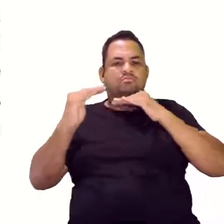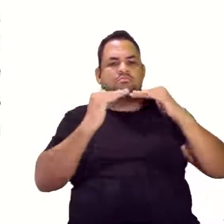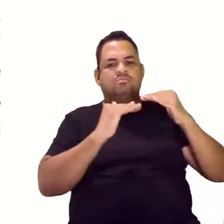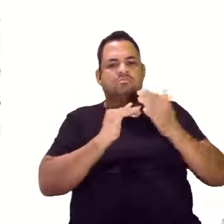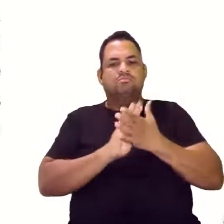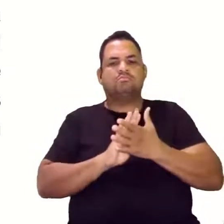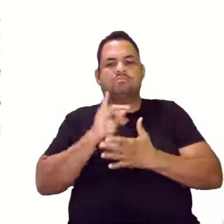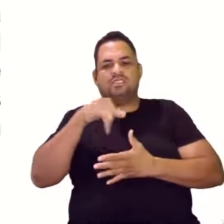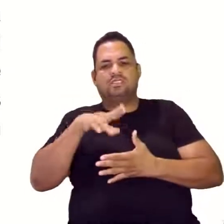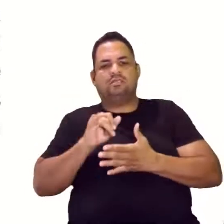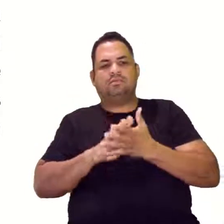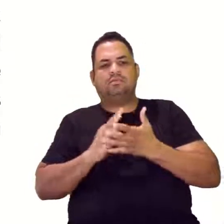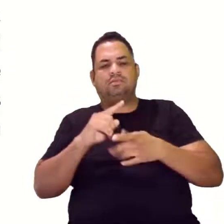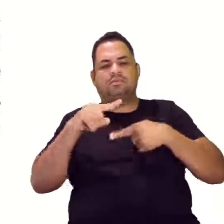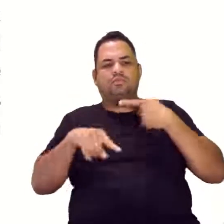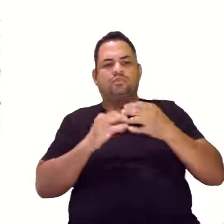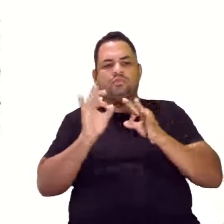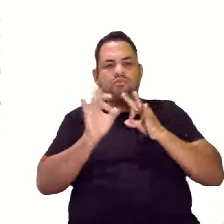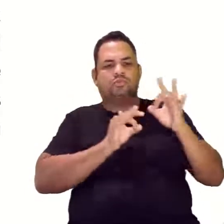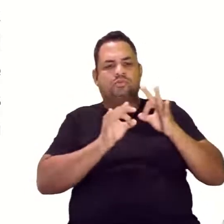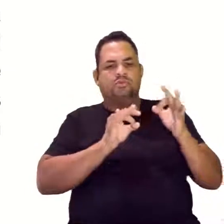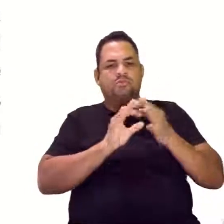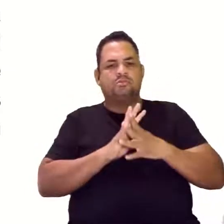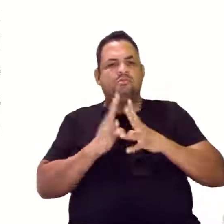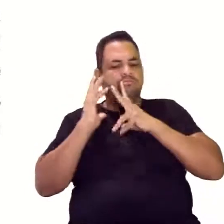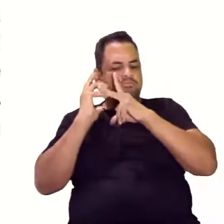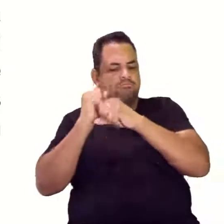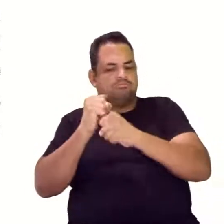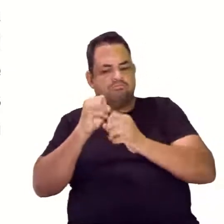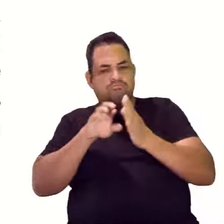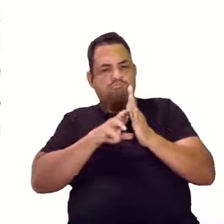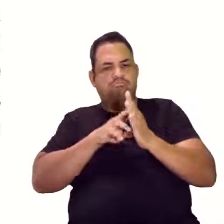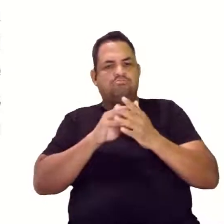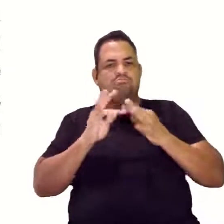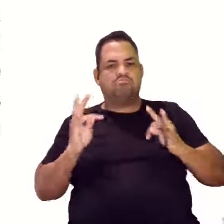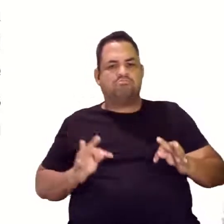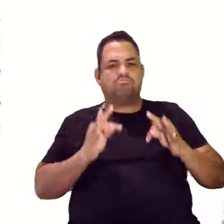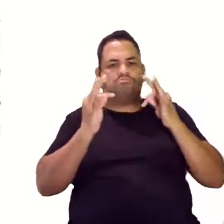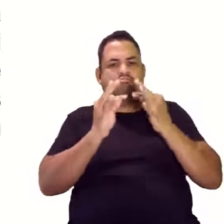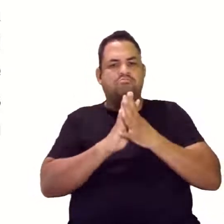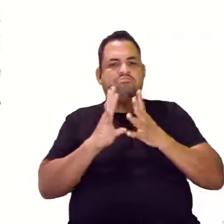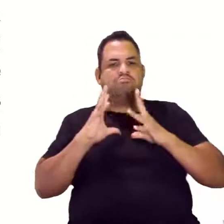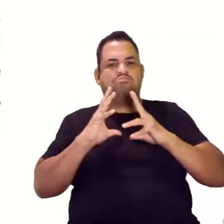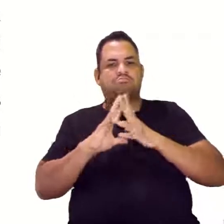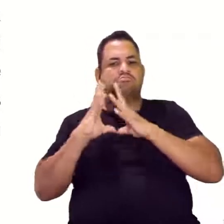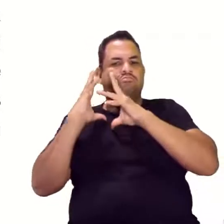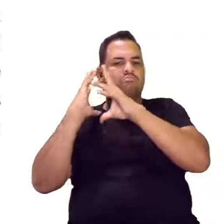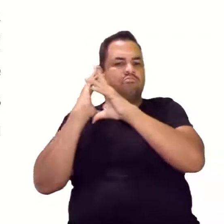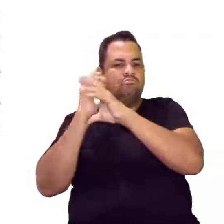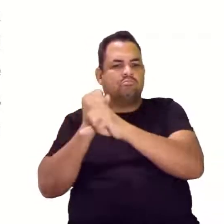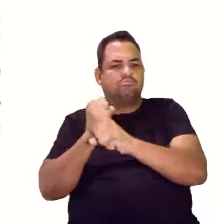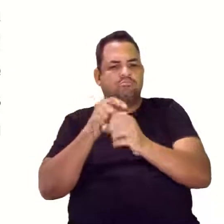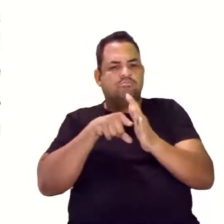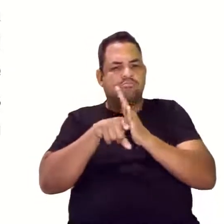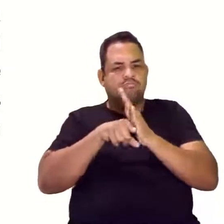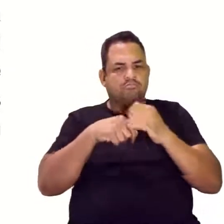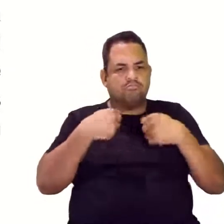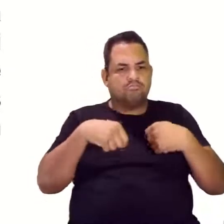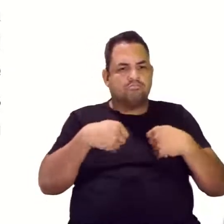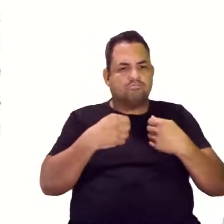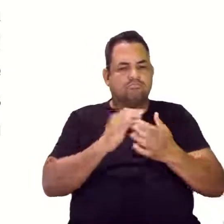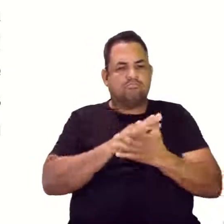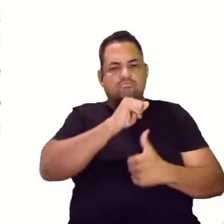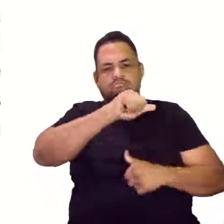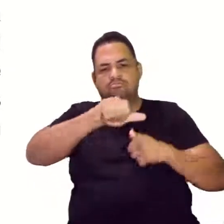instituto. Após a elaboração, existe um revisor técnico que revisa o que foi proposto e analisa se há necessidade